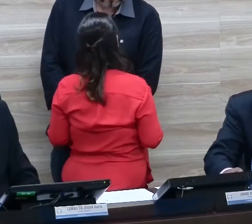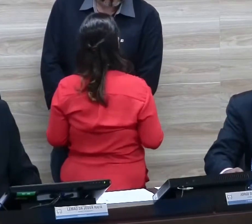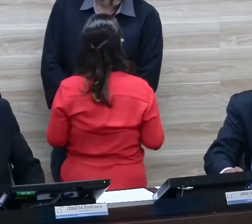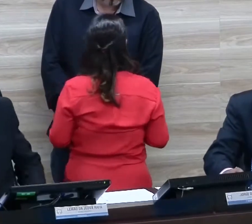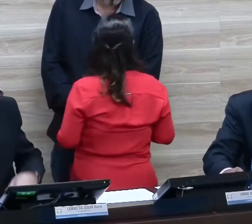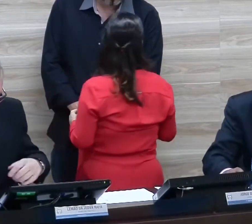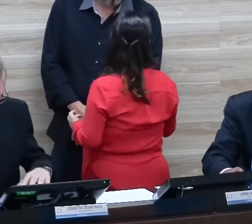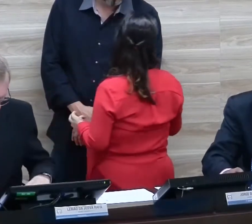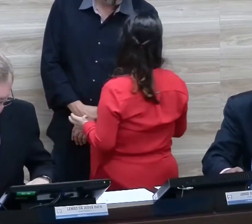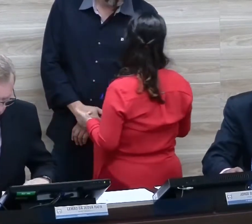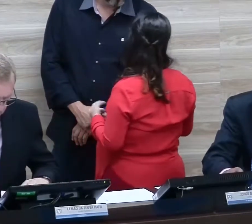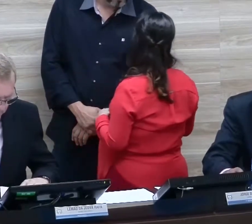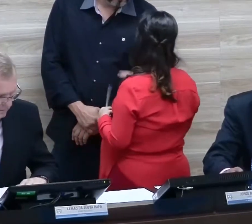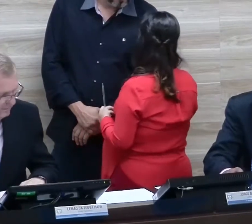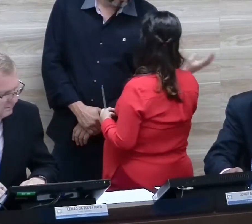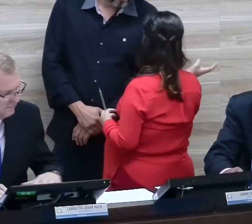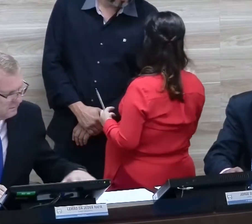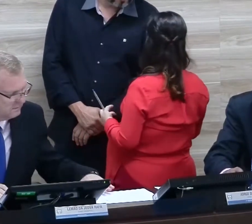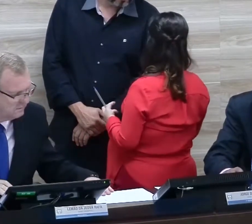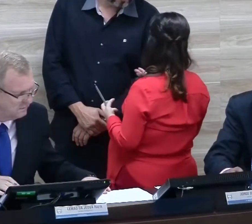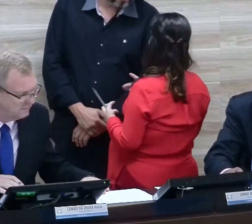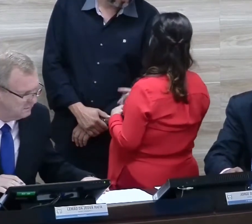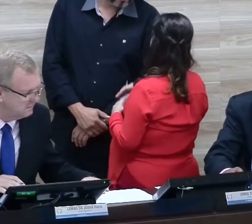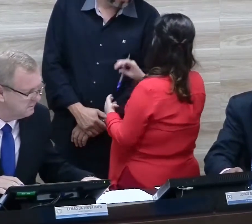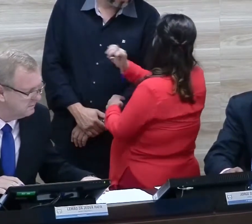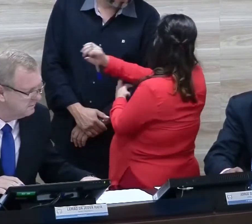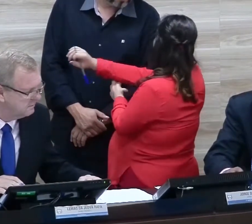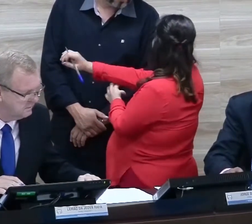de Freitas. Urgência especial número